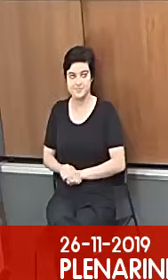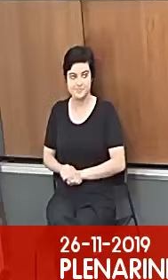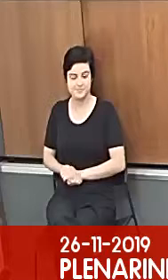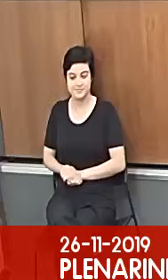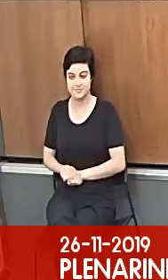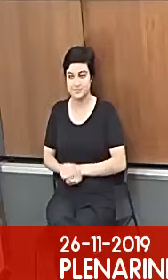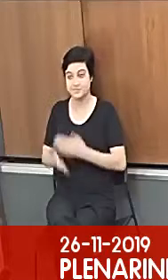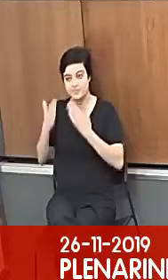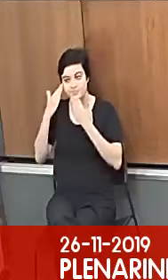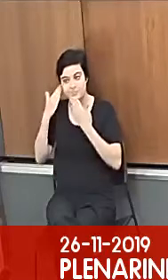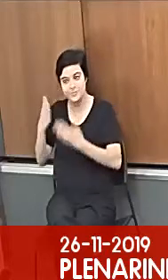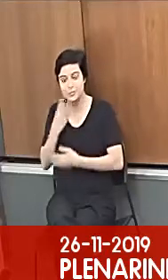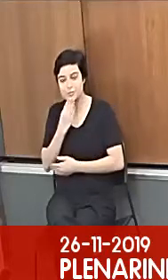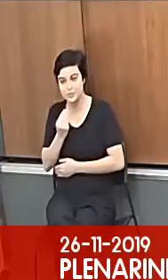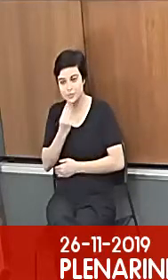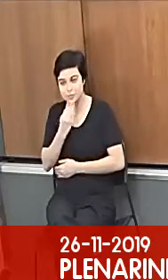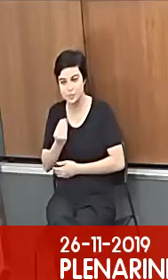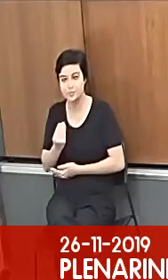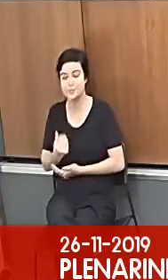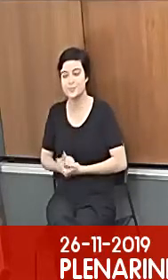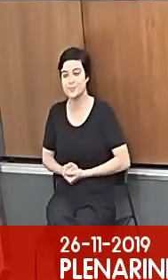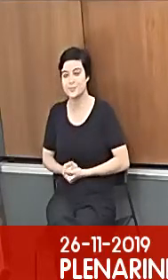Muito obrigado, Jorge.